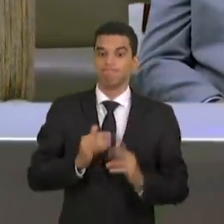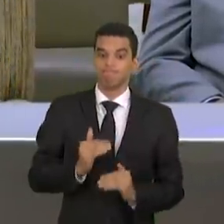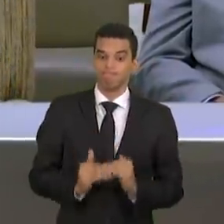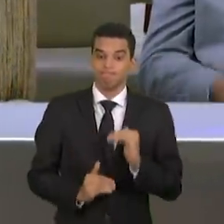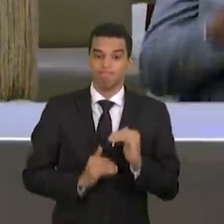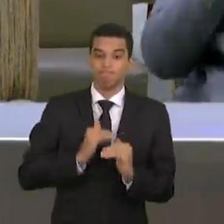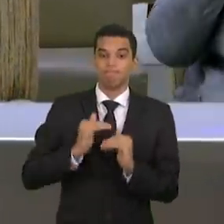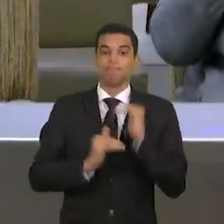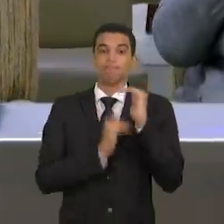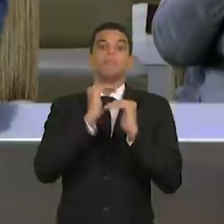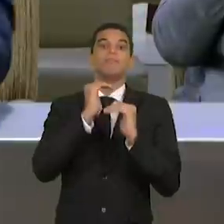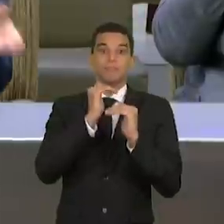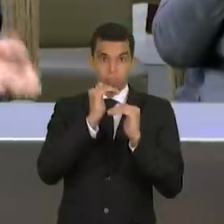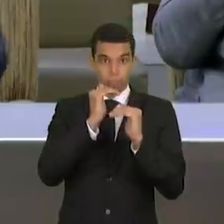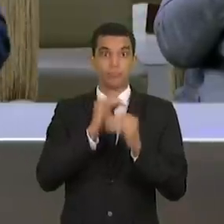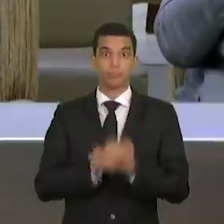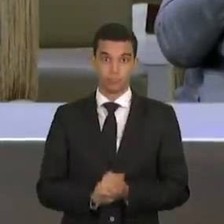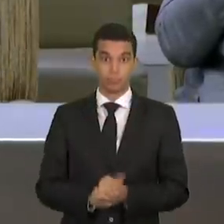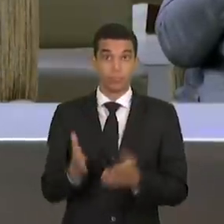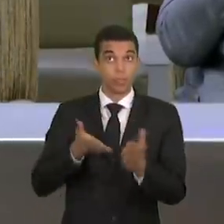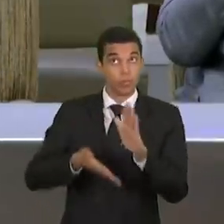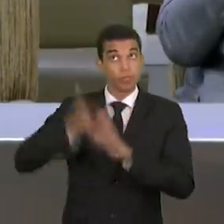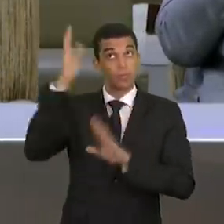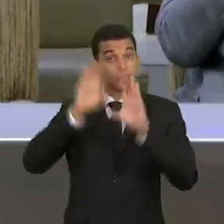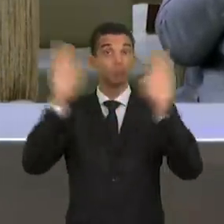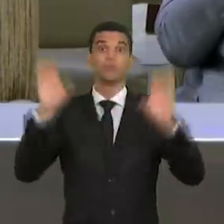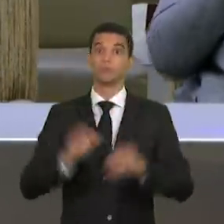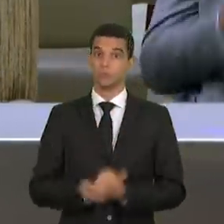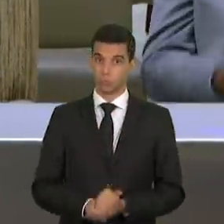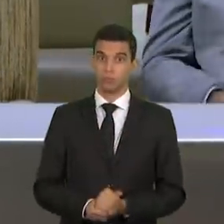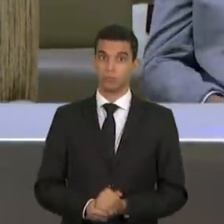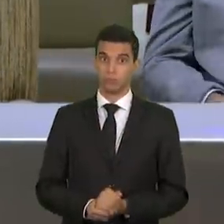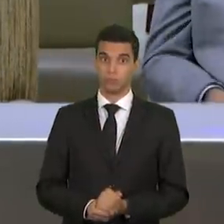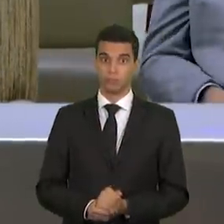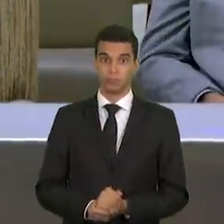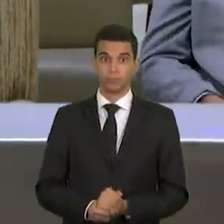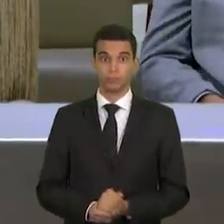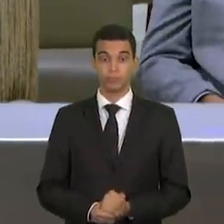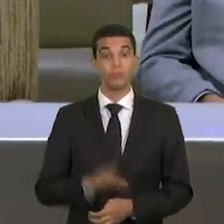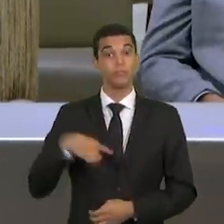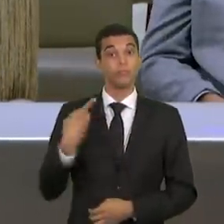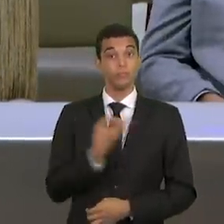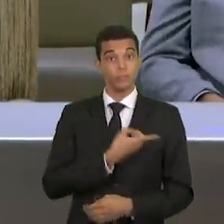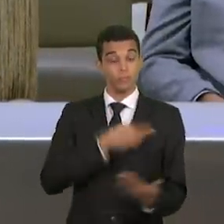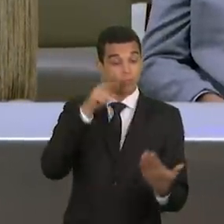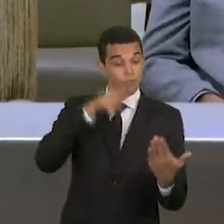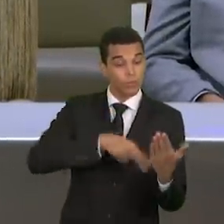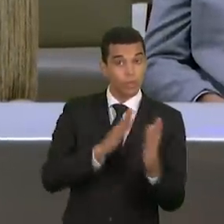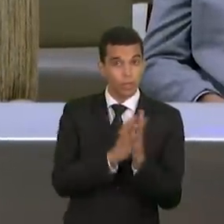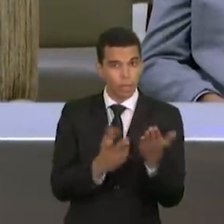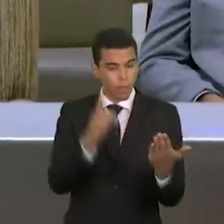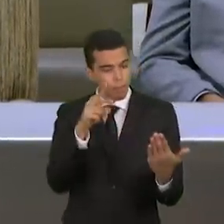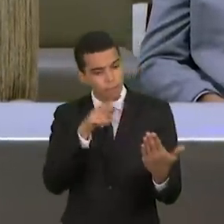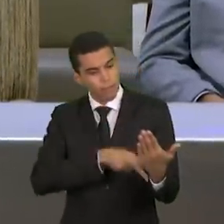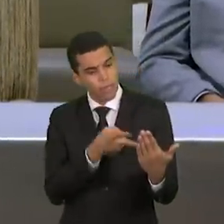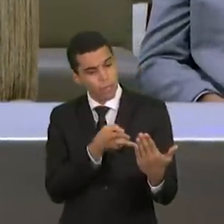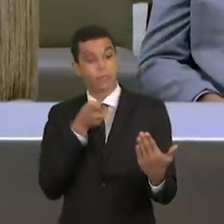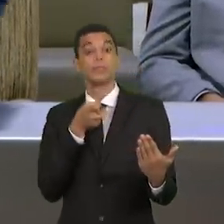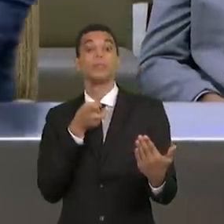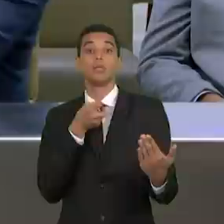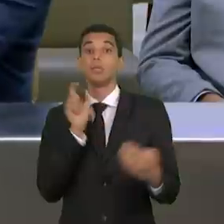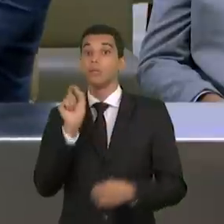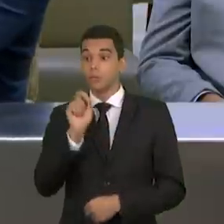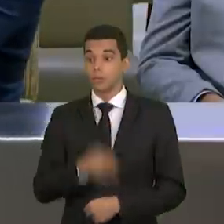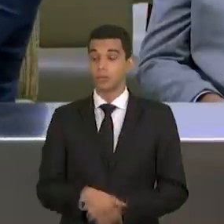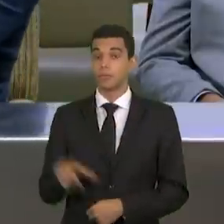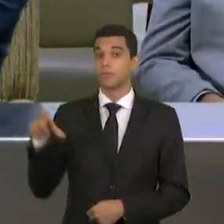o arrebatamento, conforme o texto que citei. E aí a gente vê através da Bíblia, queridos, pelo